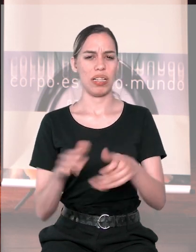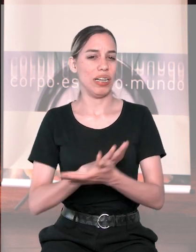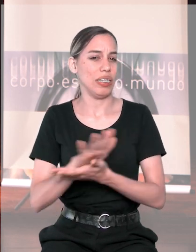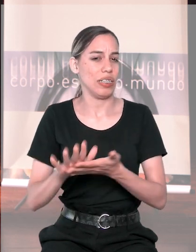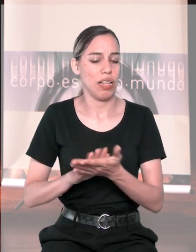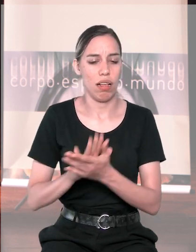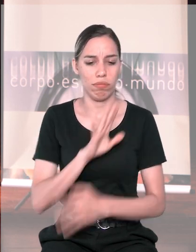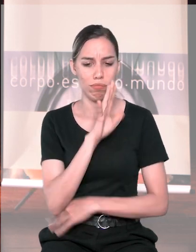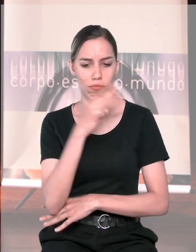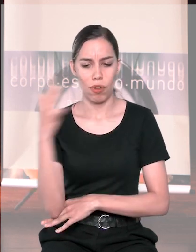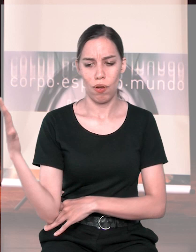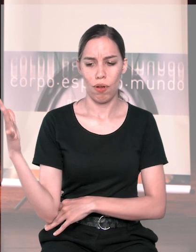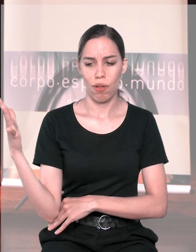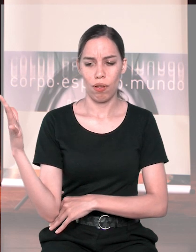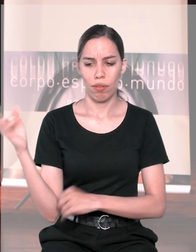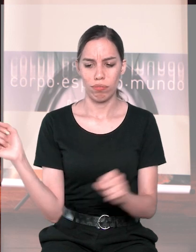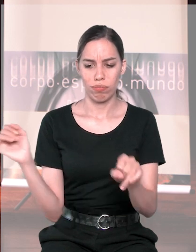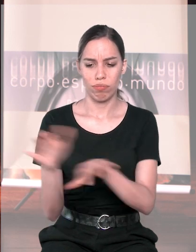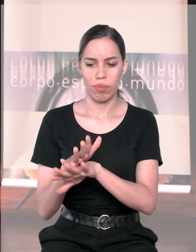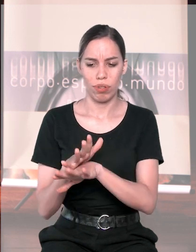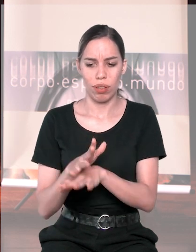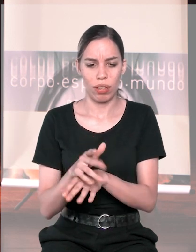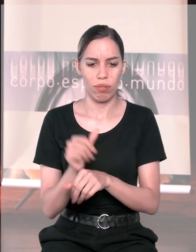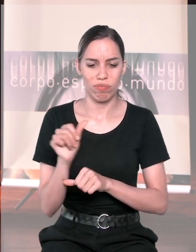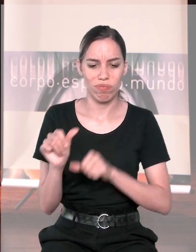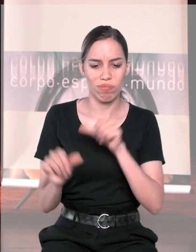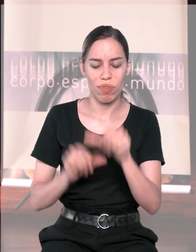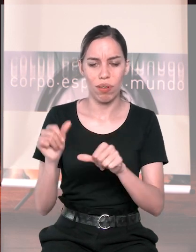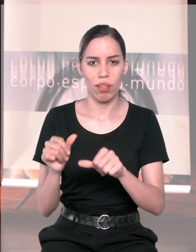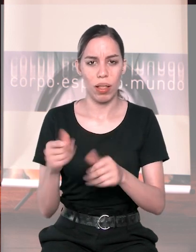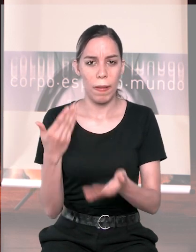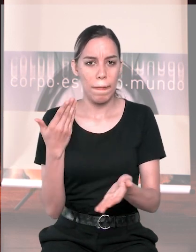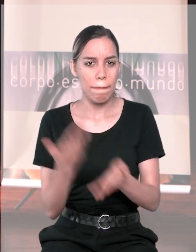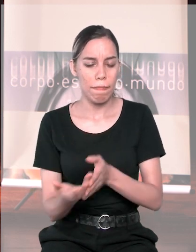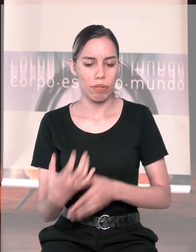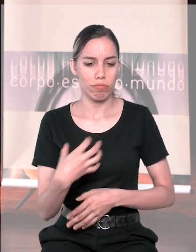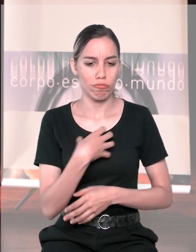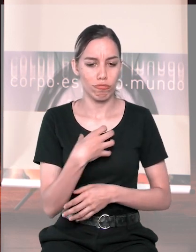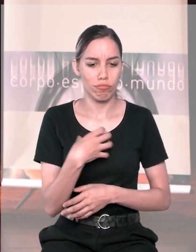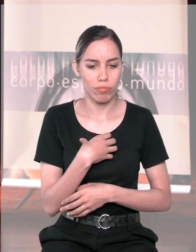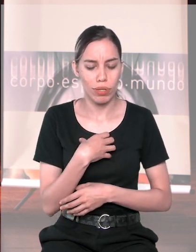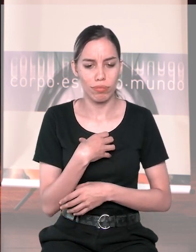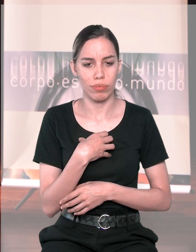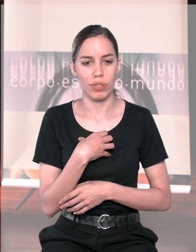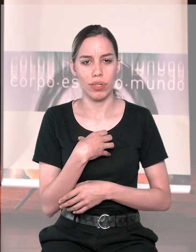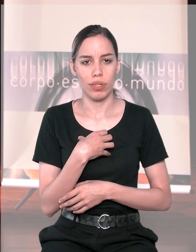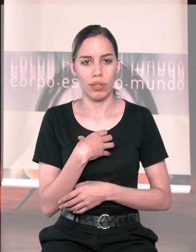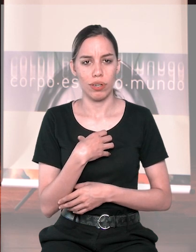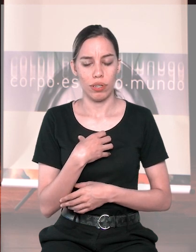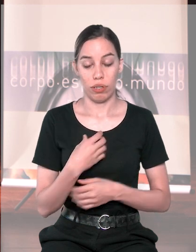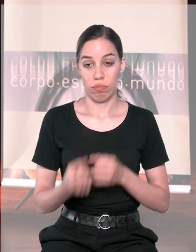de natureza assim tão casta que não macule ou perca sua essência no contato furioso da